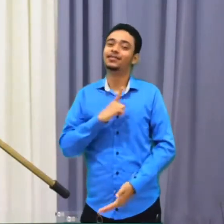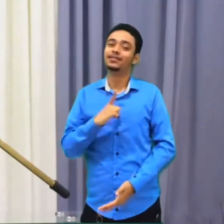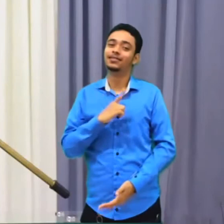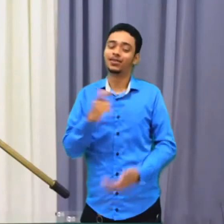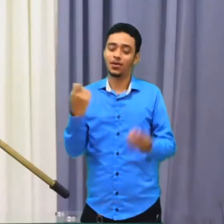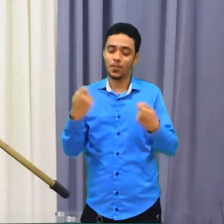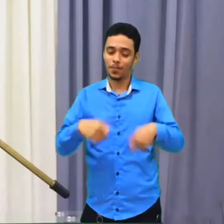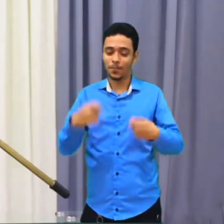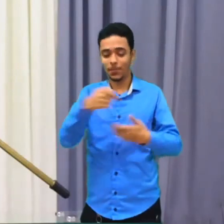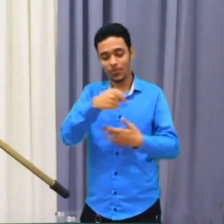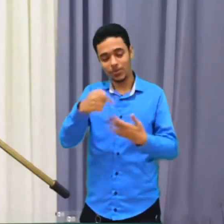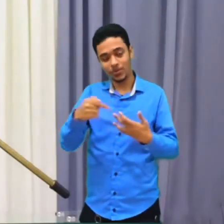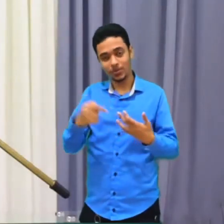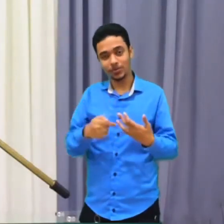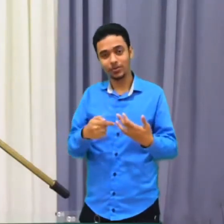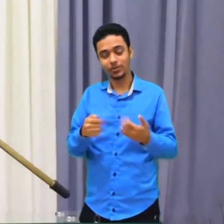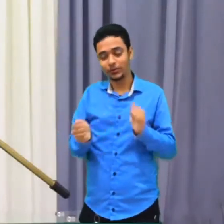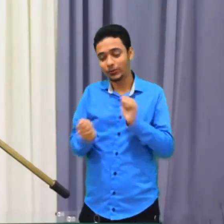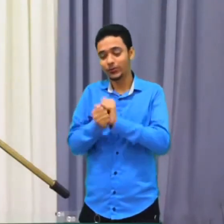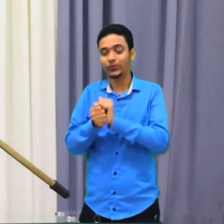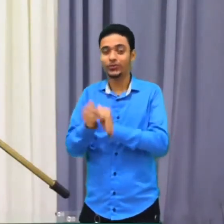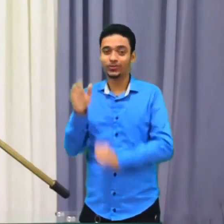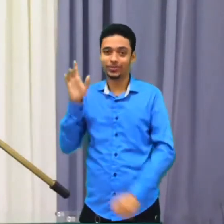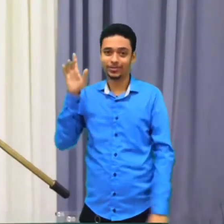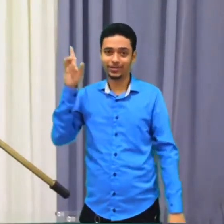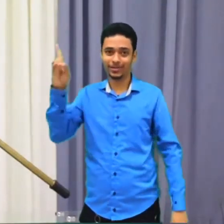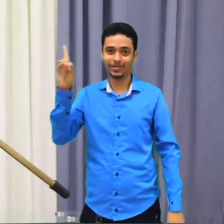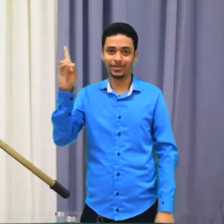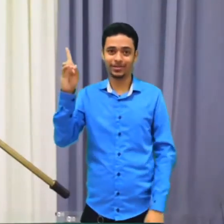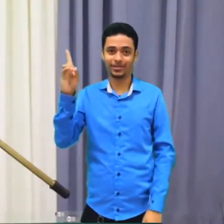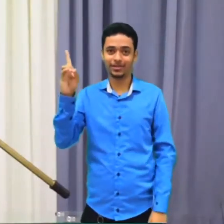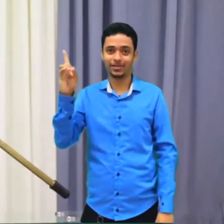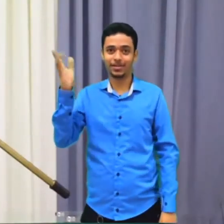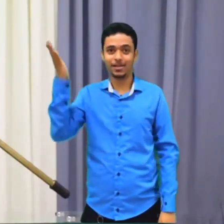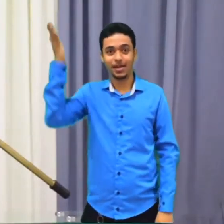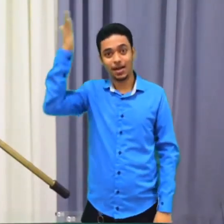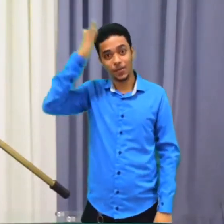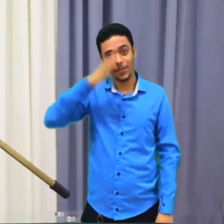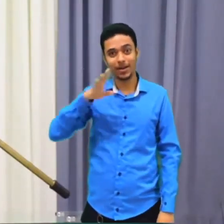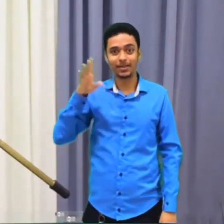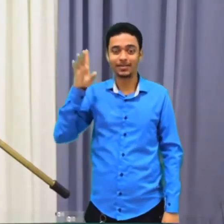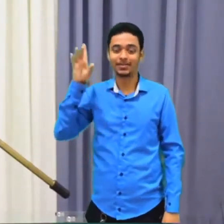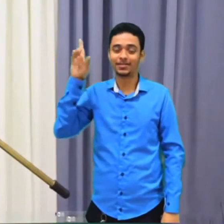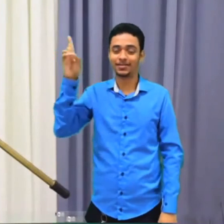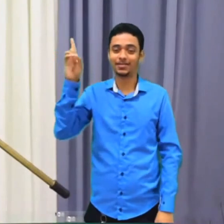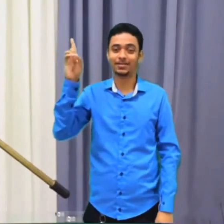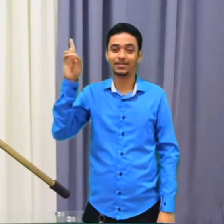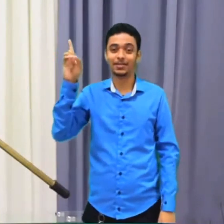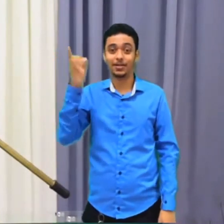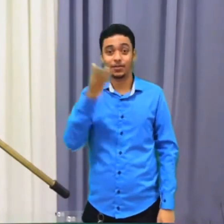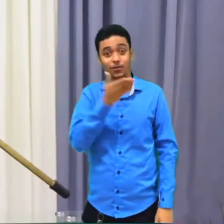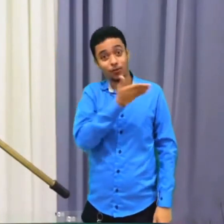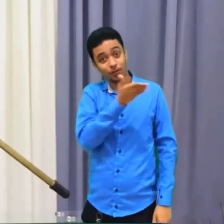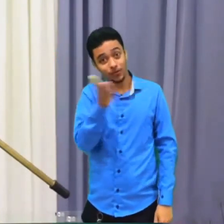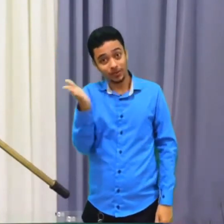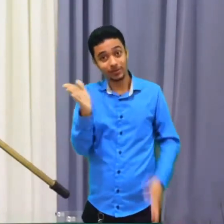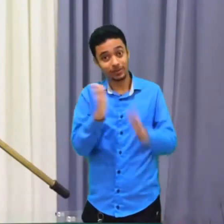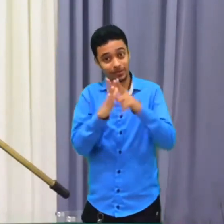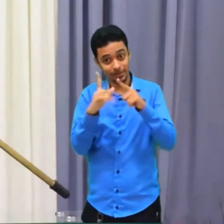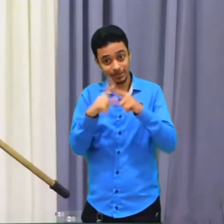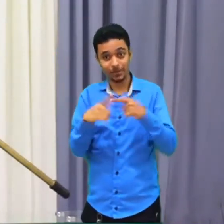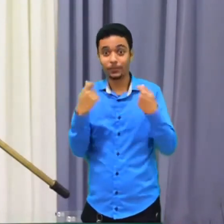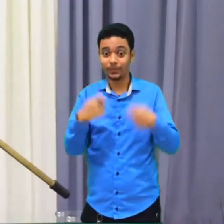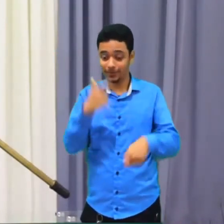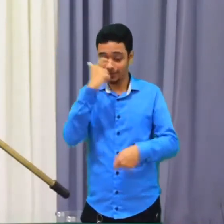essas necessidades com Ele, a presença dEle, o ser igreja de verdade,